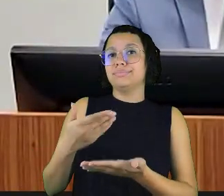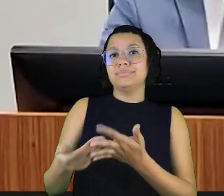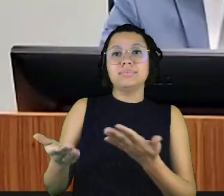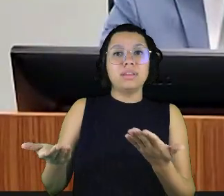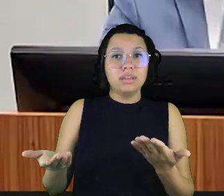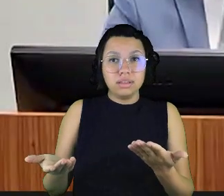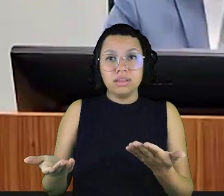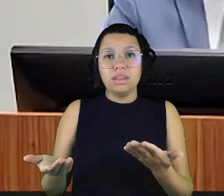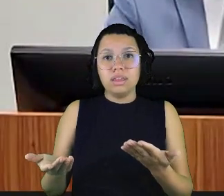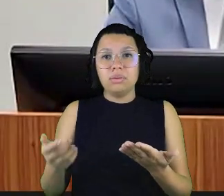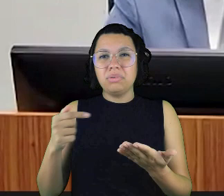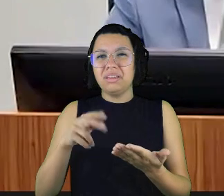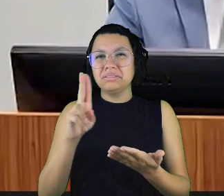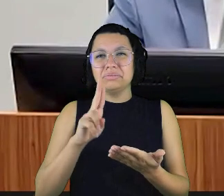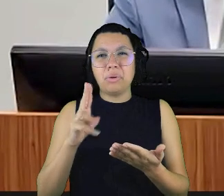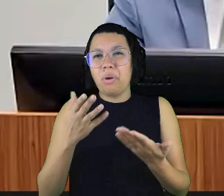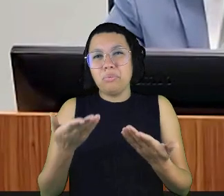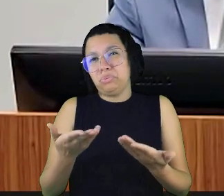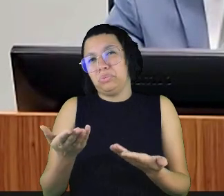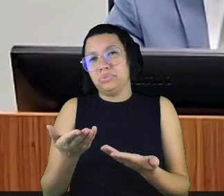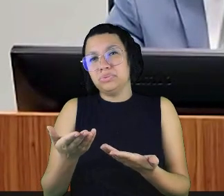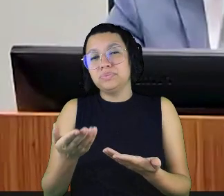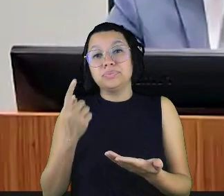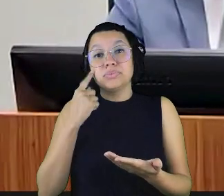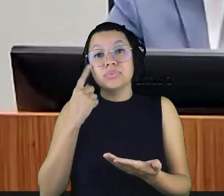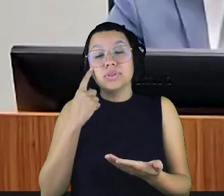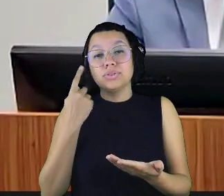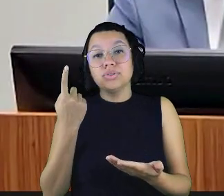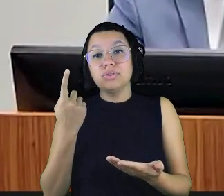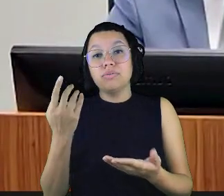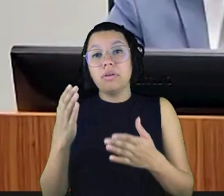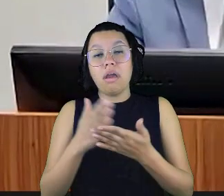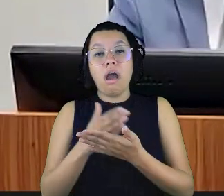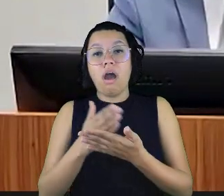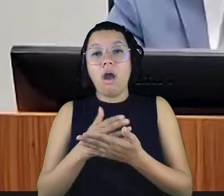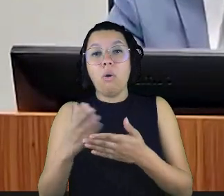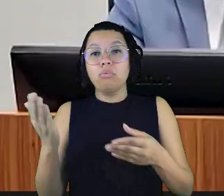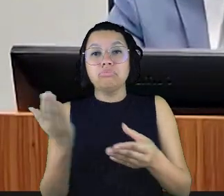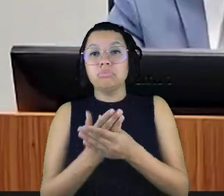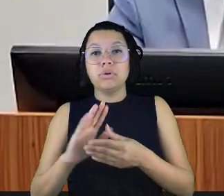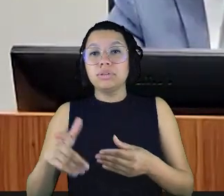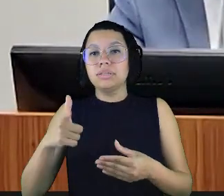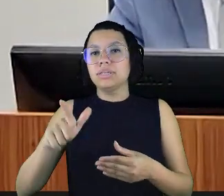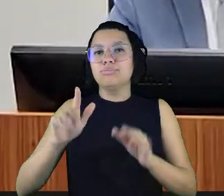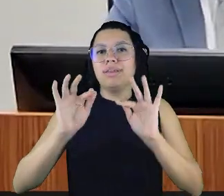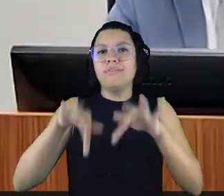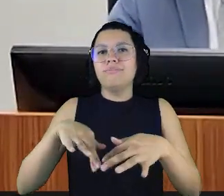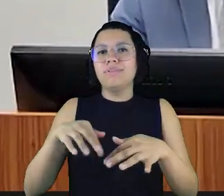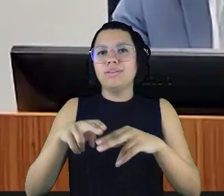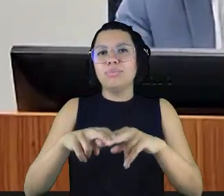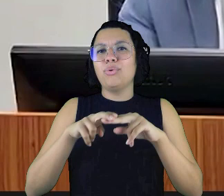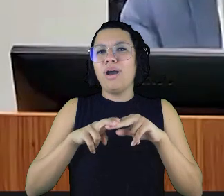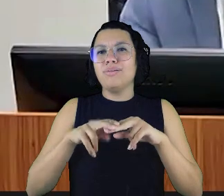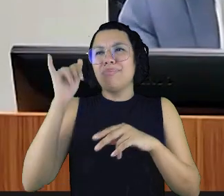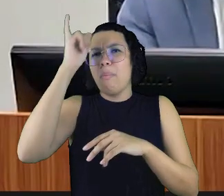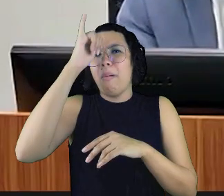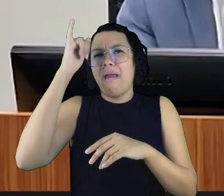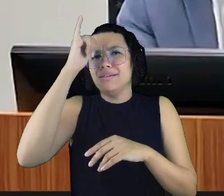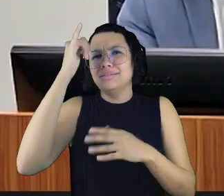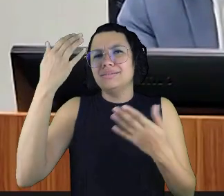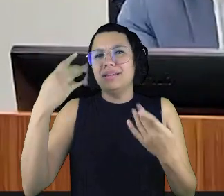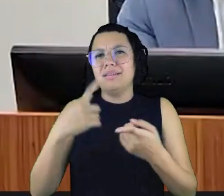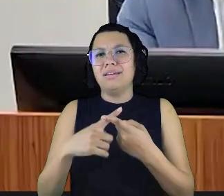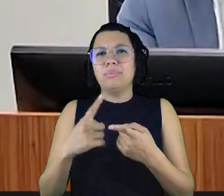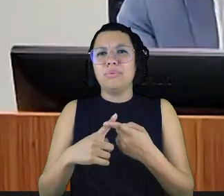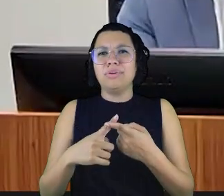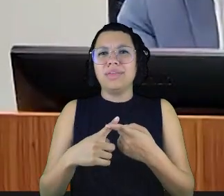inutilidades, né? A gente vê, às vezes, alguns processos que não têm fim por besteira, Sim. Exatamente. porque tá lá executando um